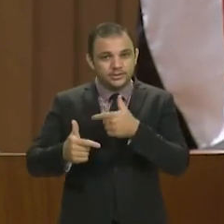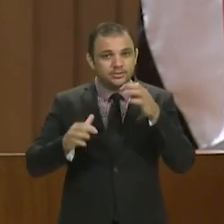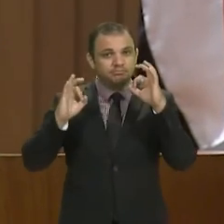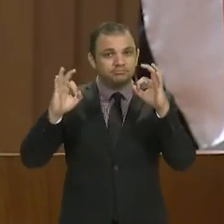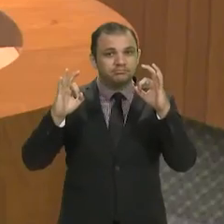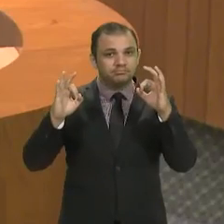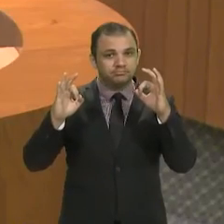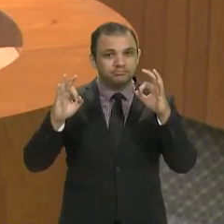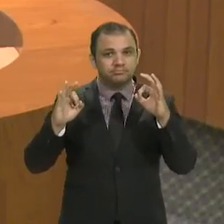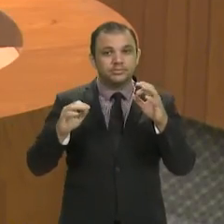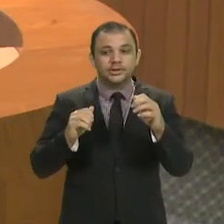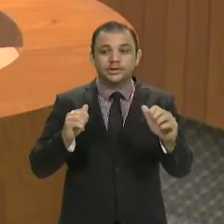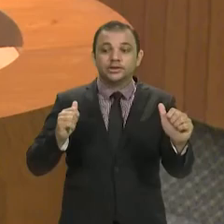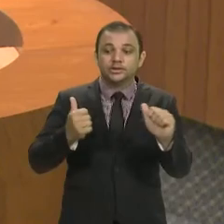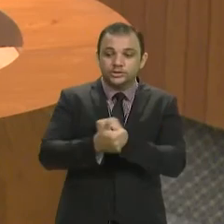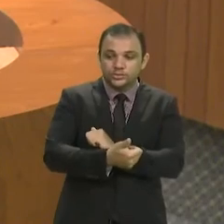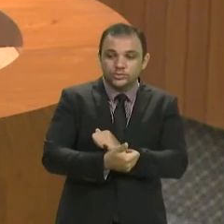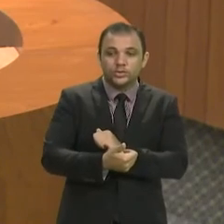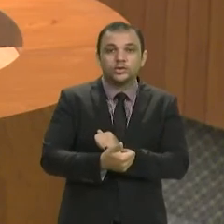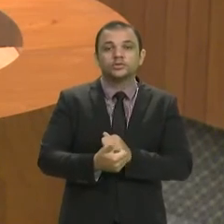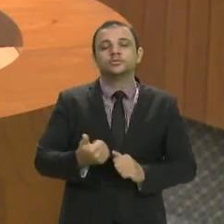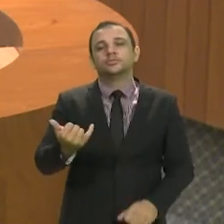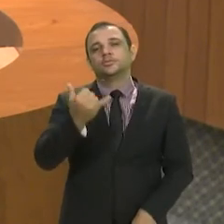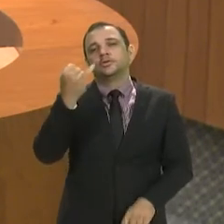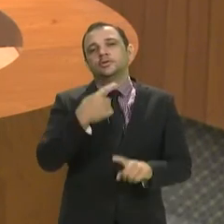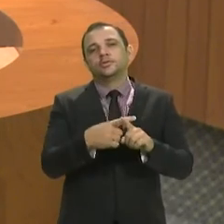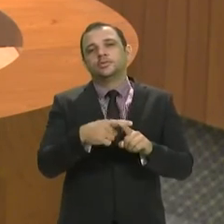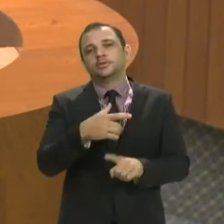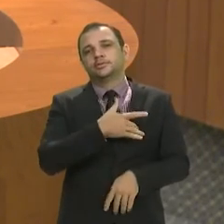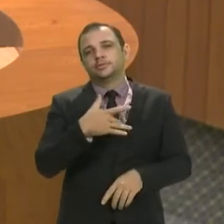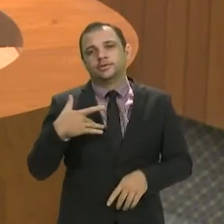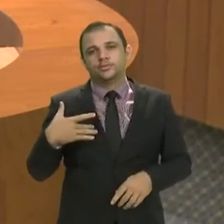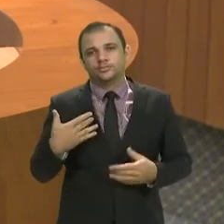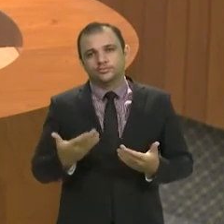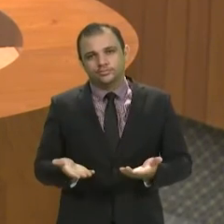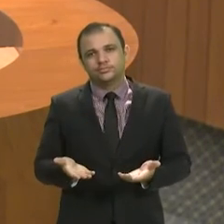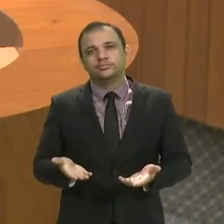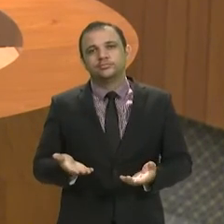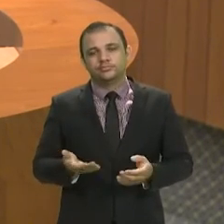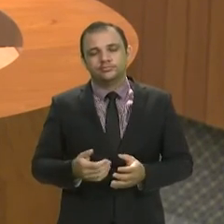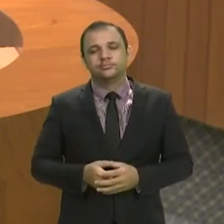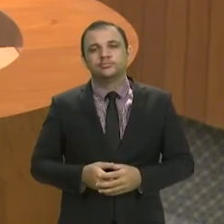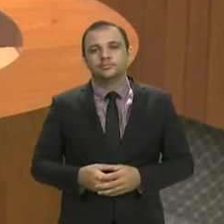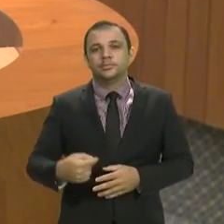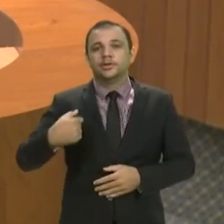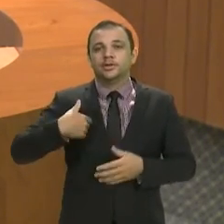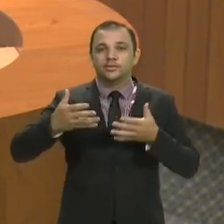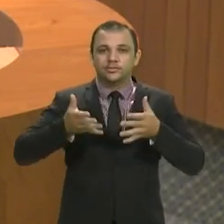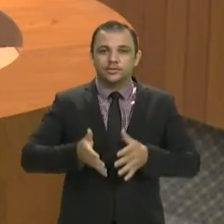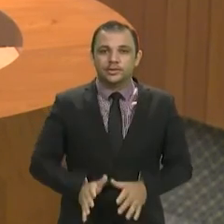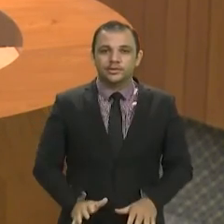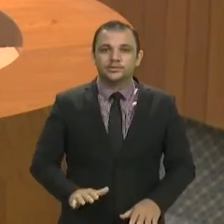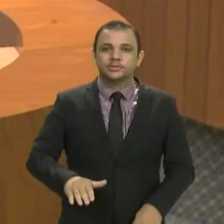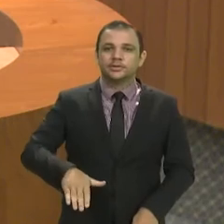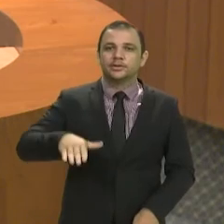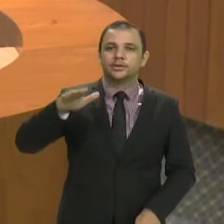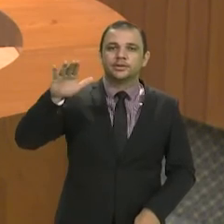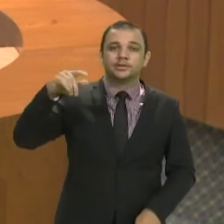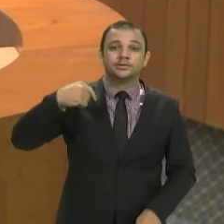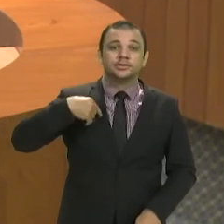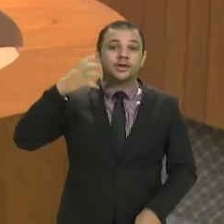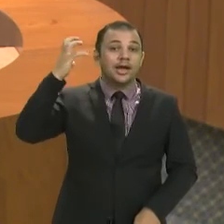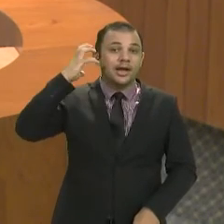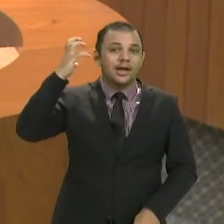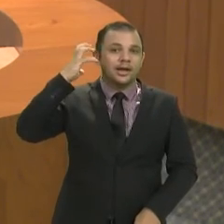coisa muito sadia. Eu nasci, cresci, ouvindo no radinho o esporte, porque